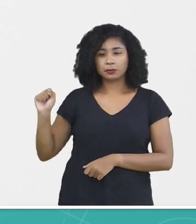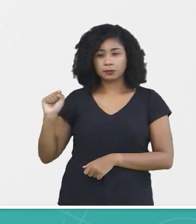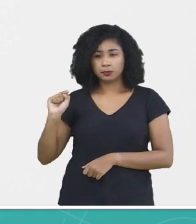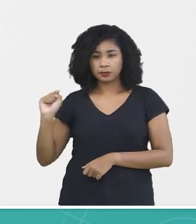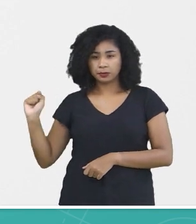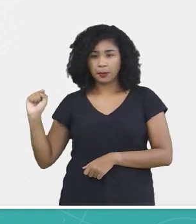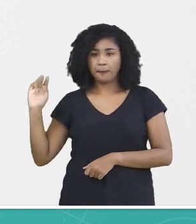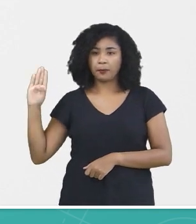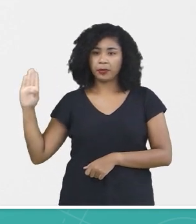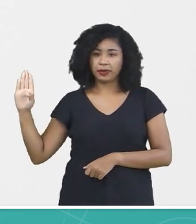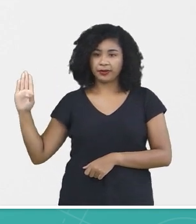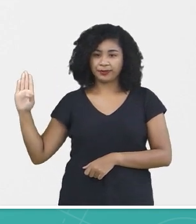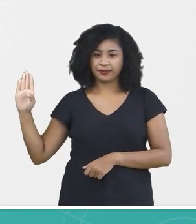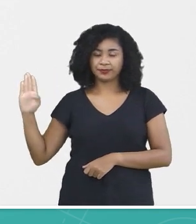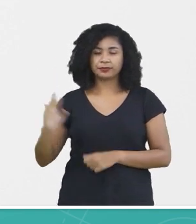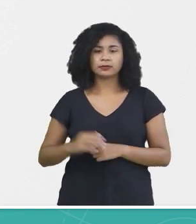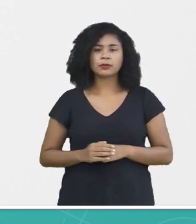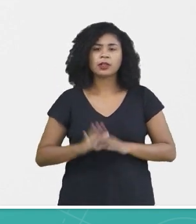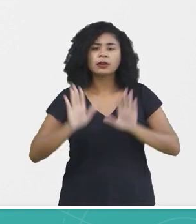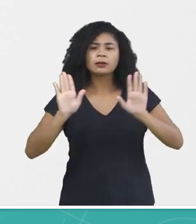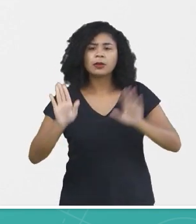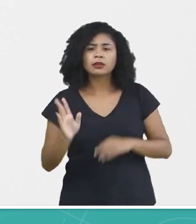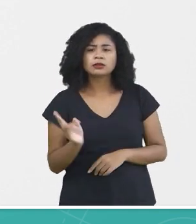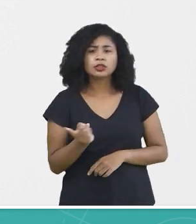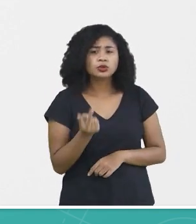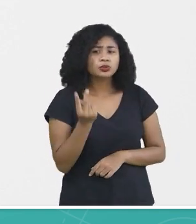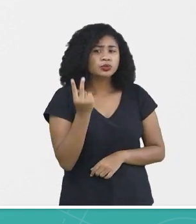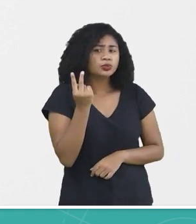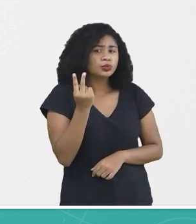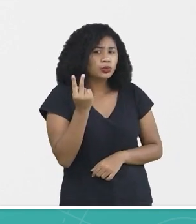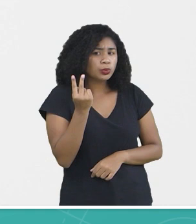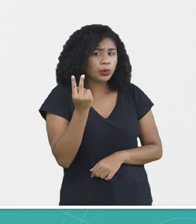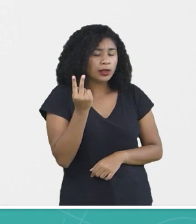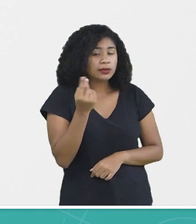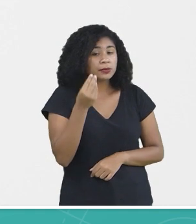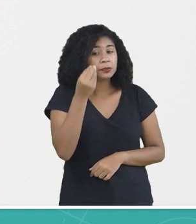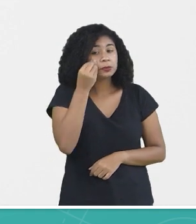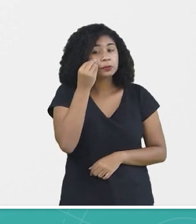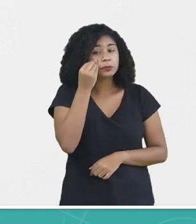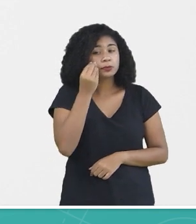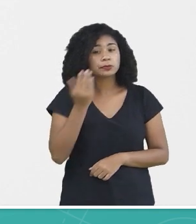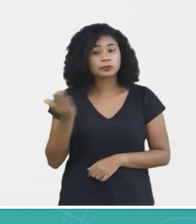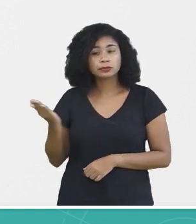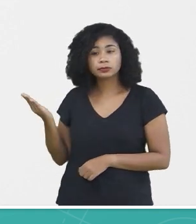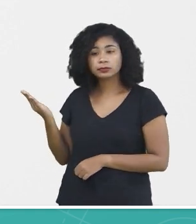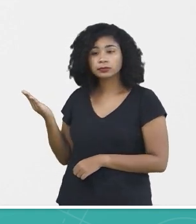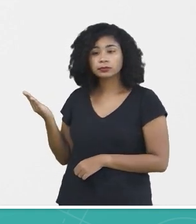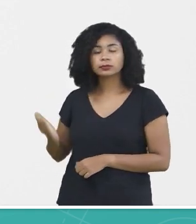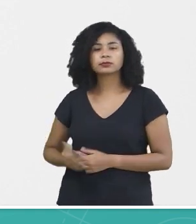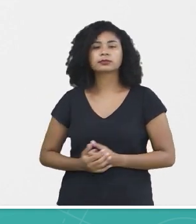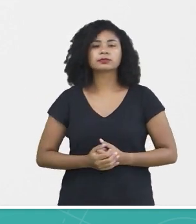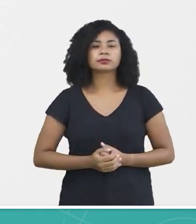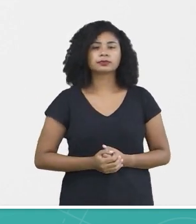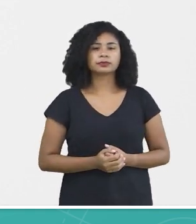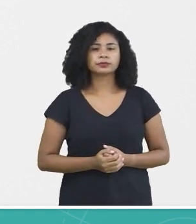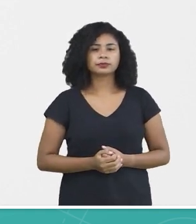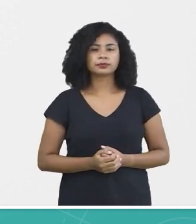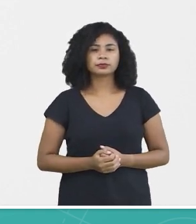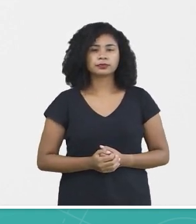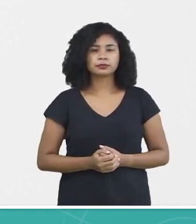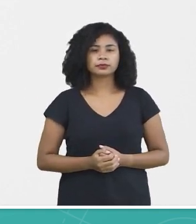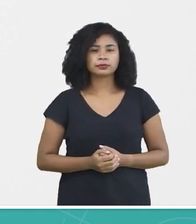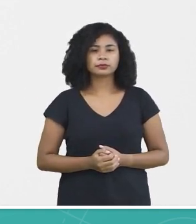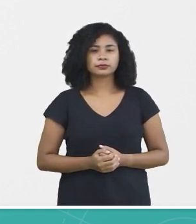duas retas, eu vou usar agora, ó, eu tenho aqui a reta R e tenho a